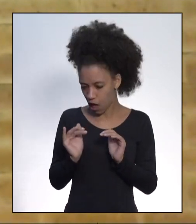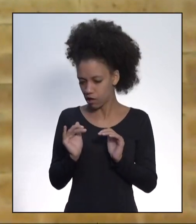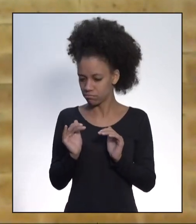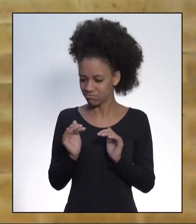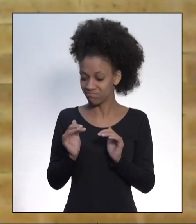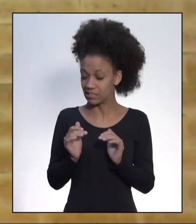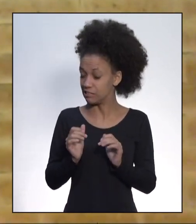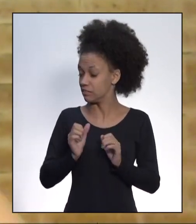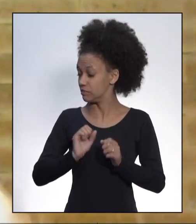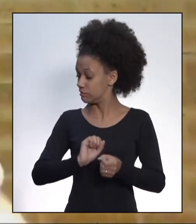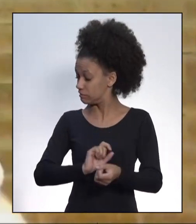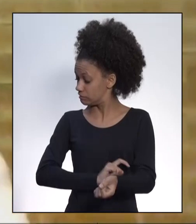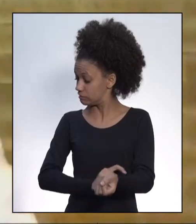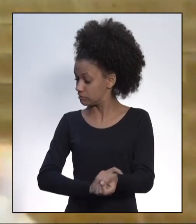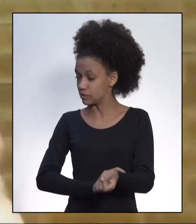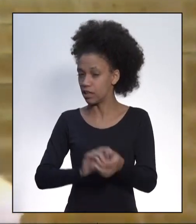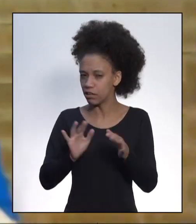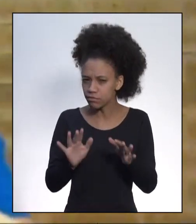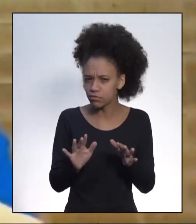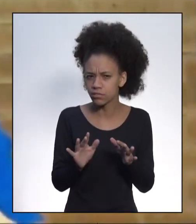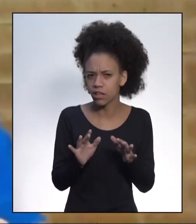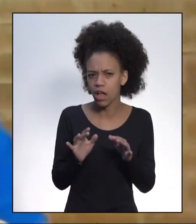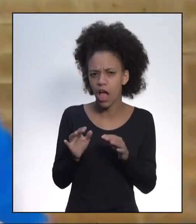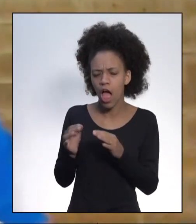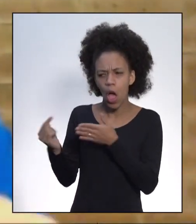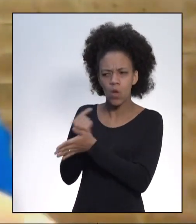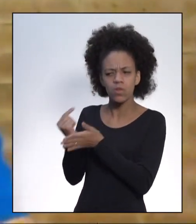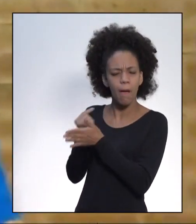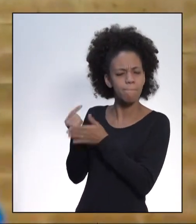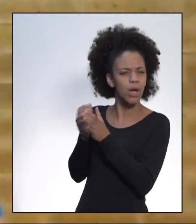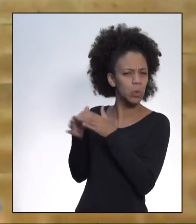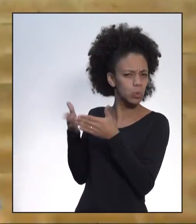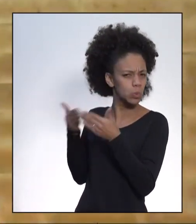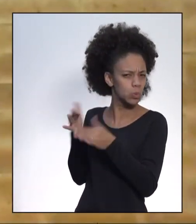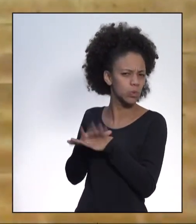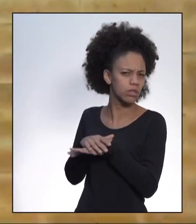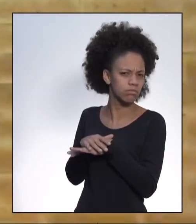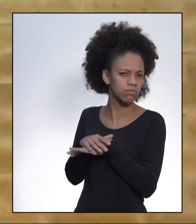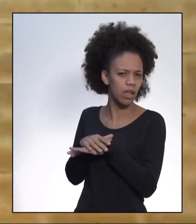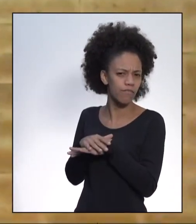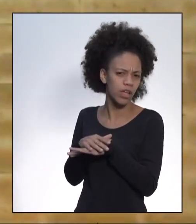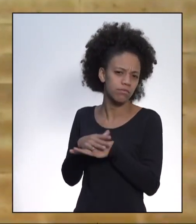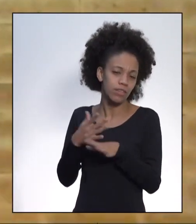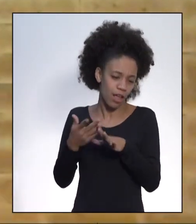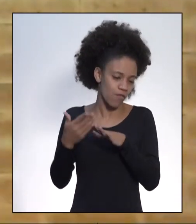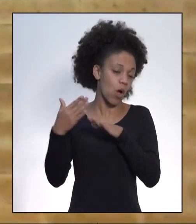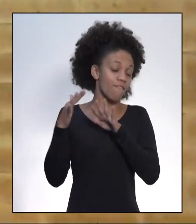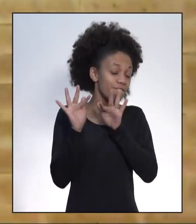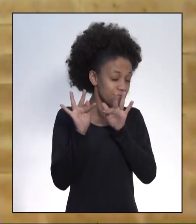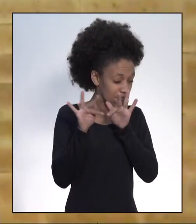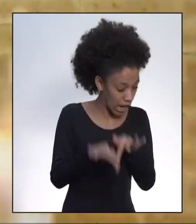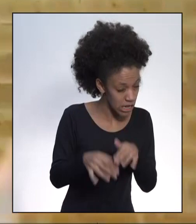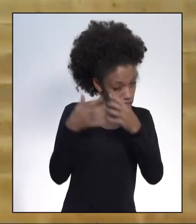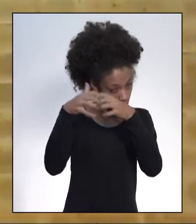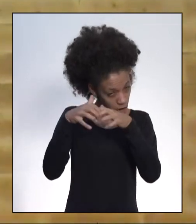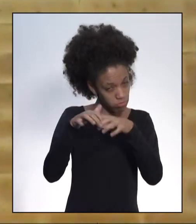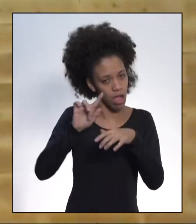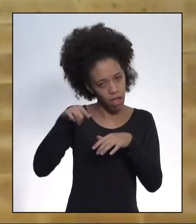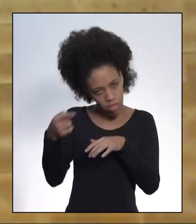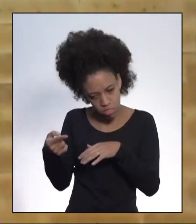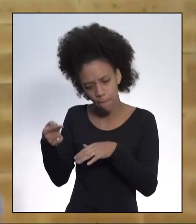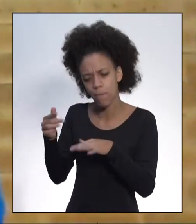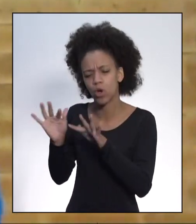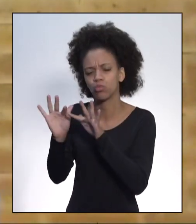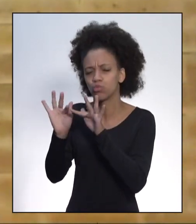bastante estressante. Eu estou vendo que já está entrando algumas perguntas, tá, pessoal? Eu vou desenvolver esse meu raciocínio e aí depois eu vou entrar no